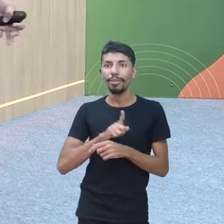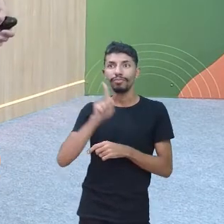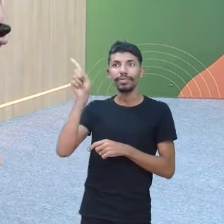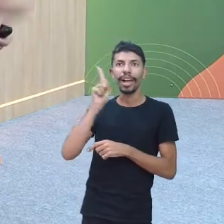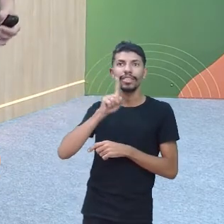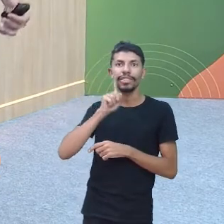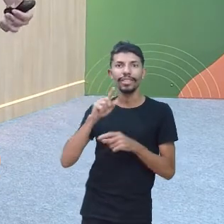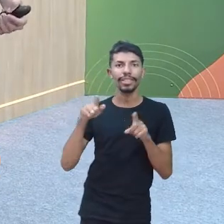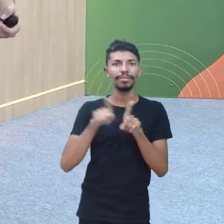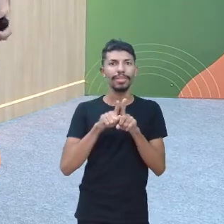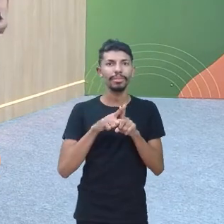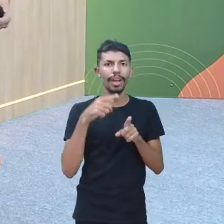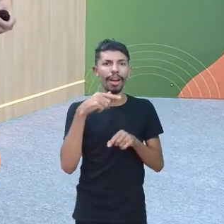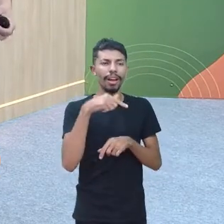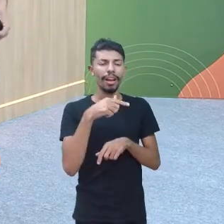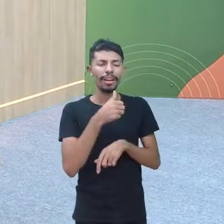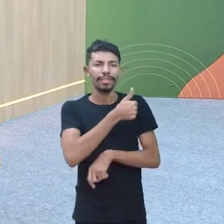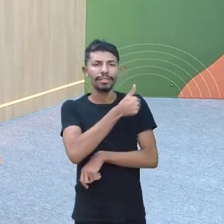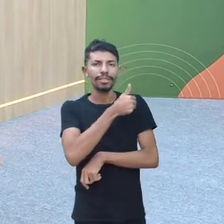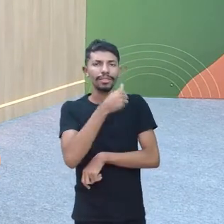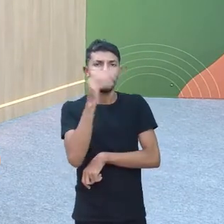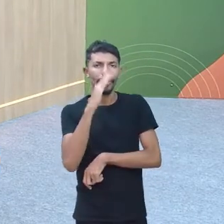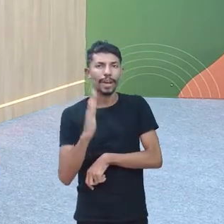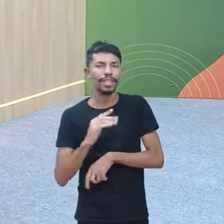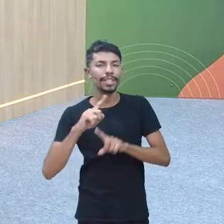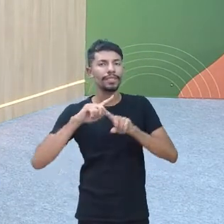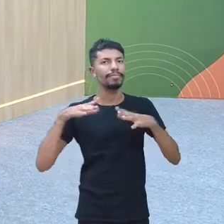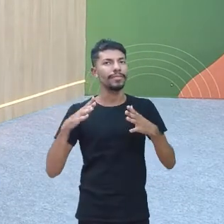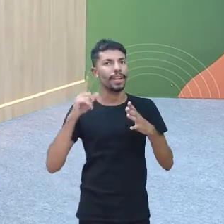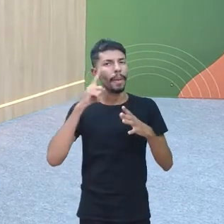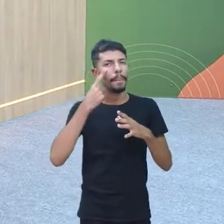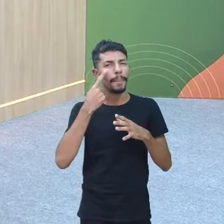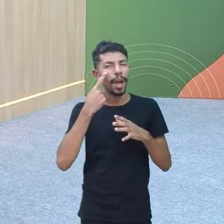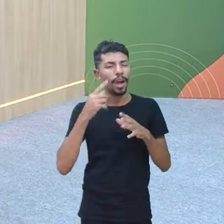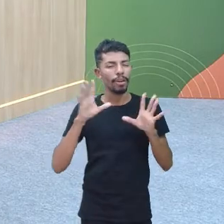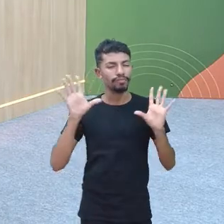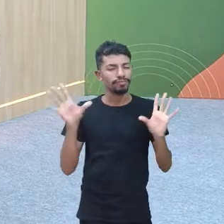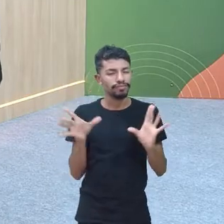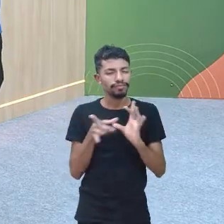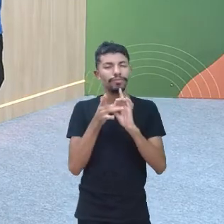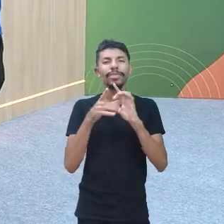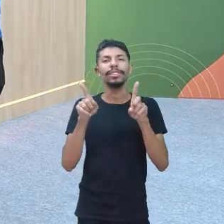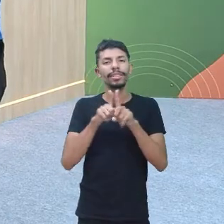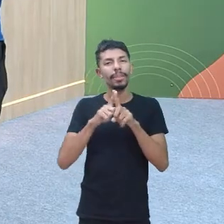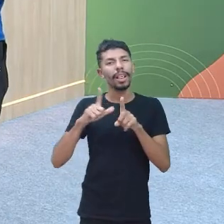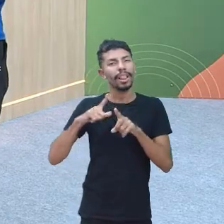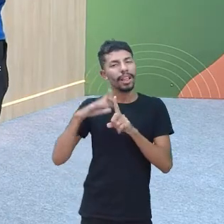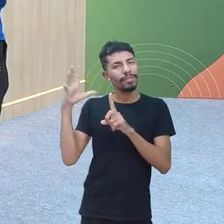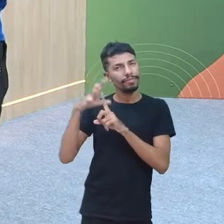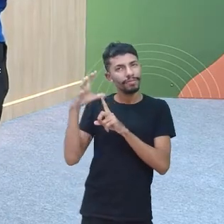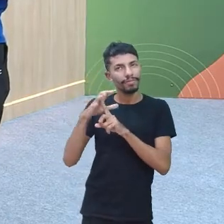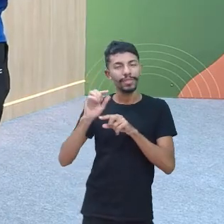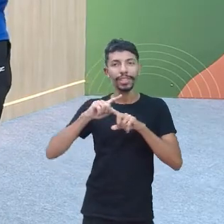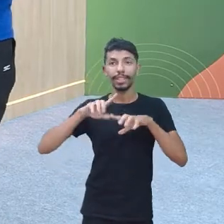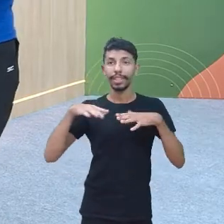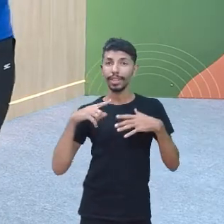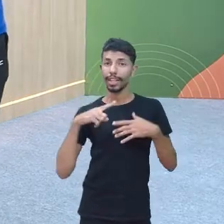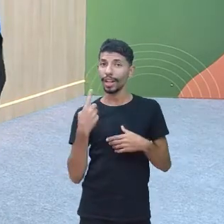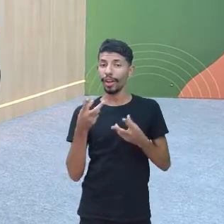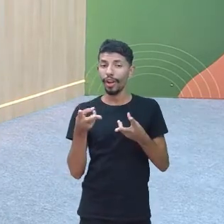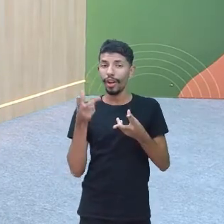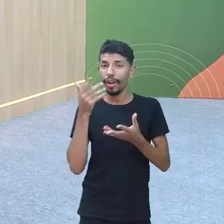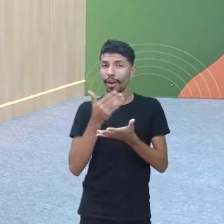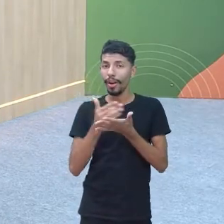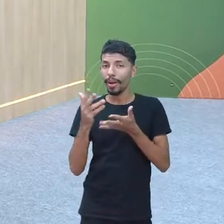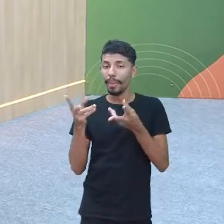também essa nova ramificação pega influências estrangeiras também, né? Mas aí a gente consegue ver que o funk também